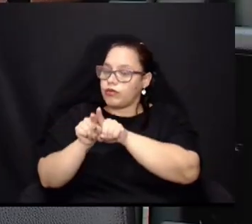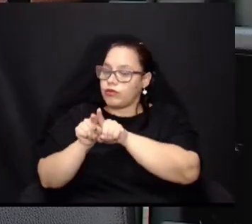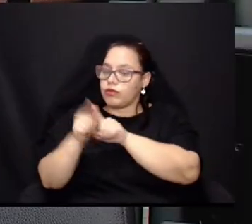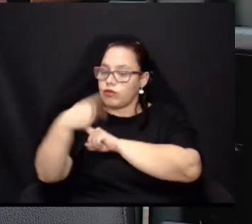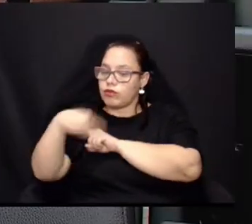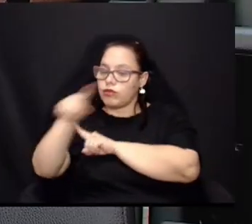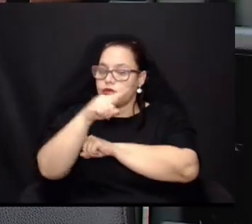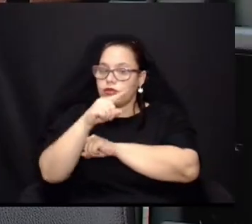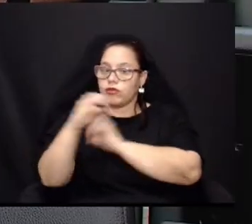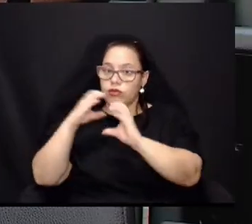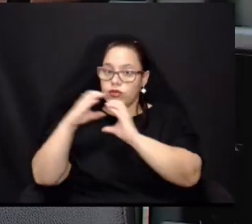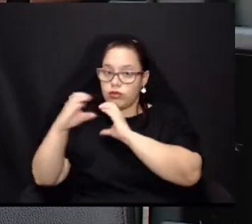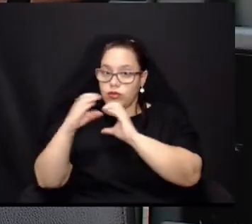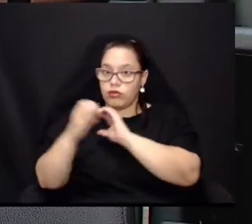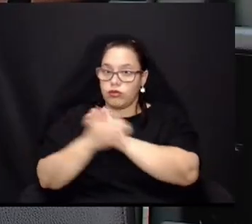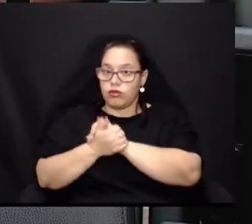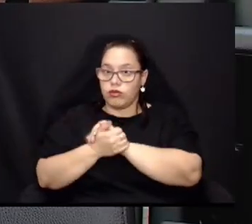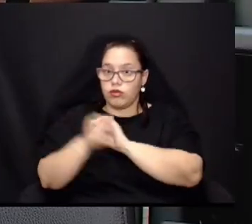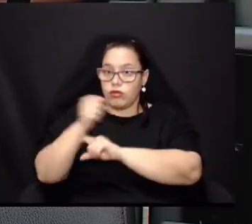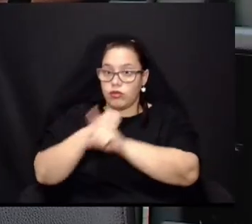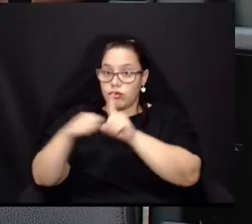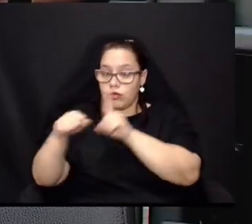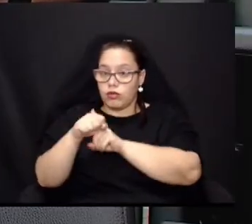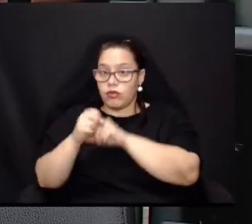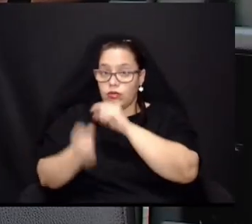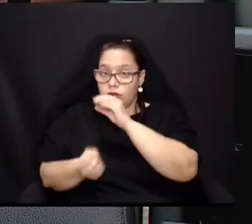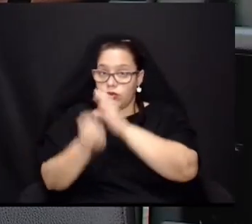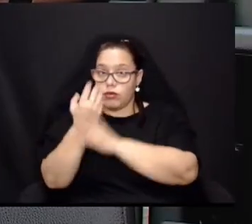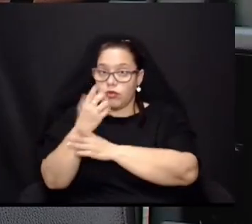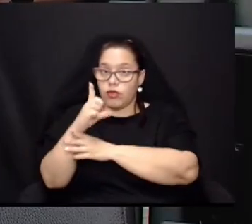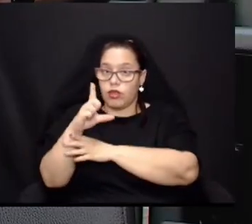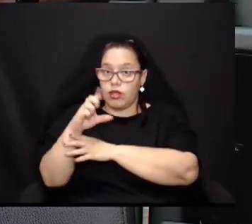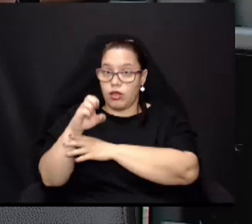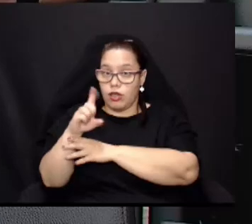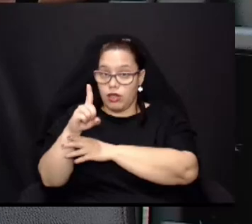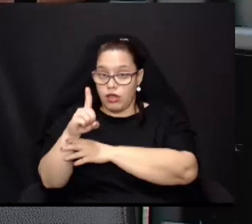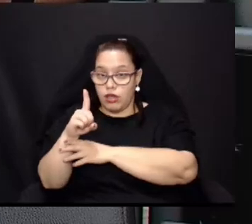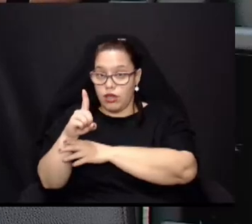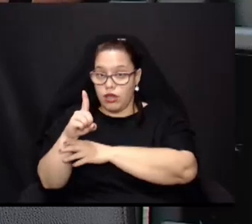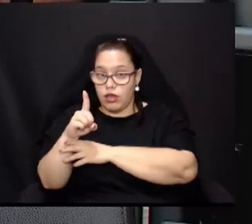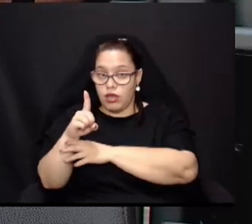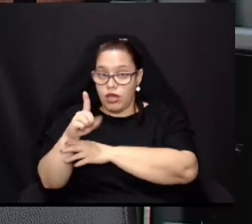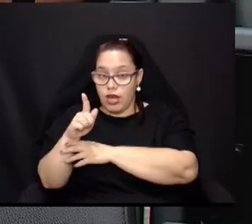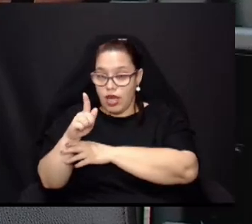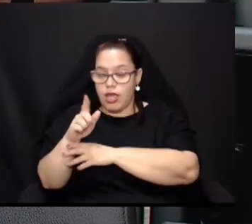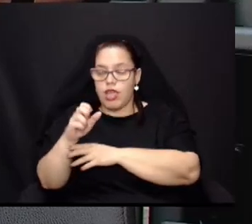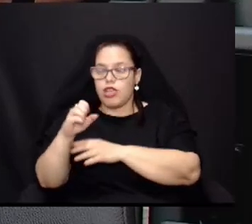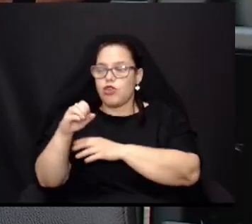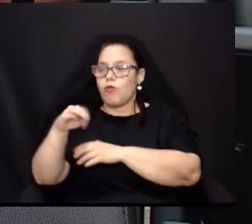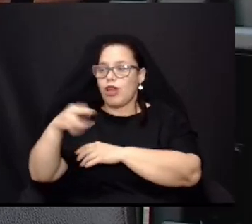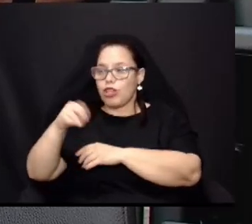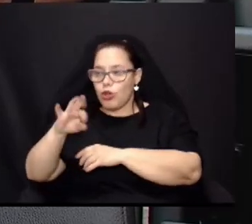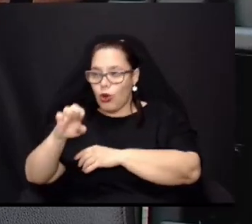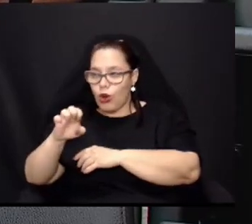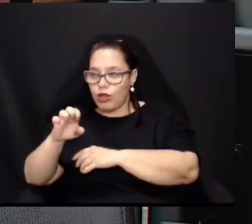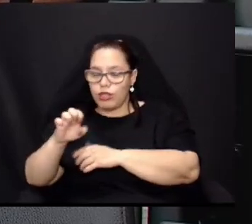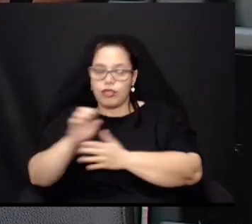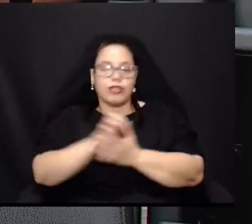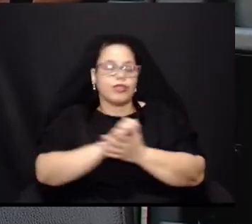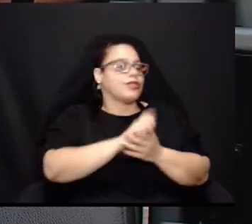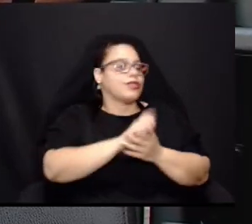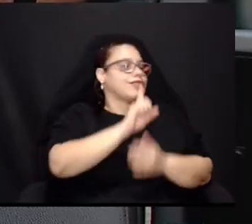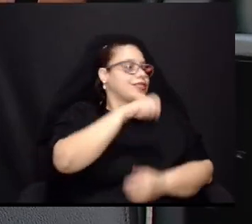comunicação social, que criou o Legis, né, o mascote da Câmara, né? Isso. O Legis, na verdade, é a Fênix